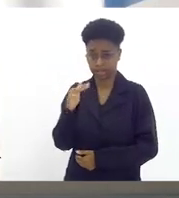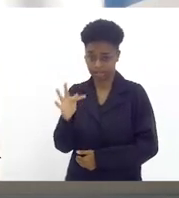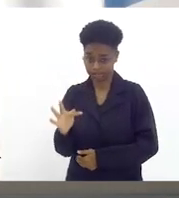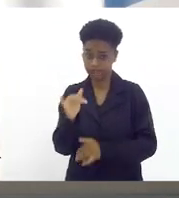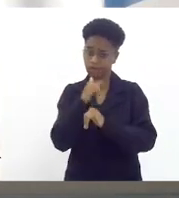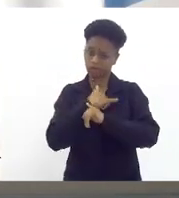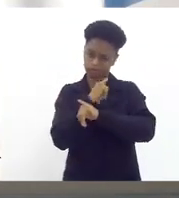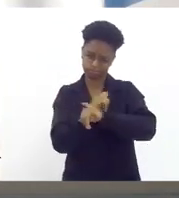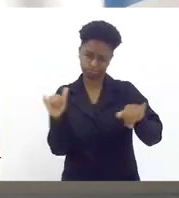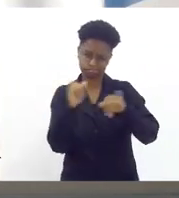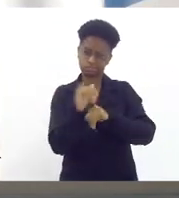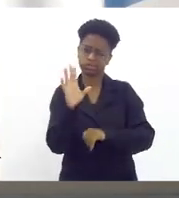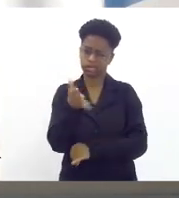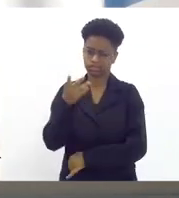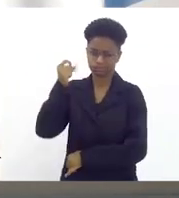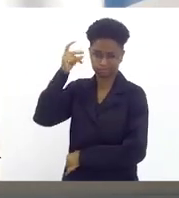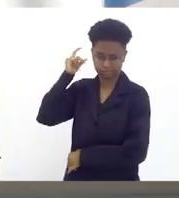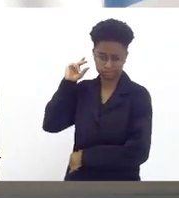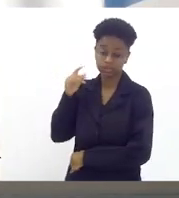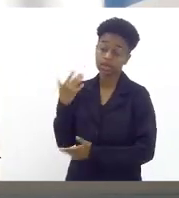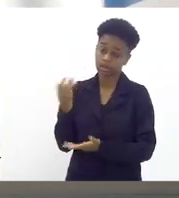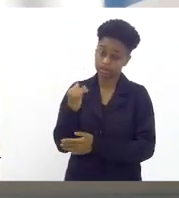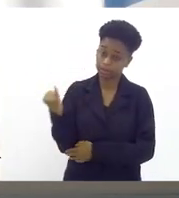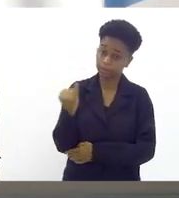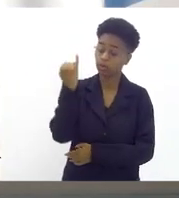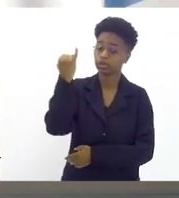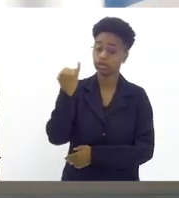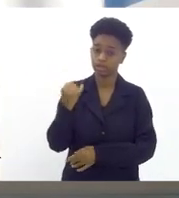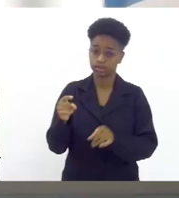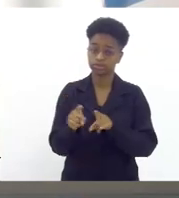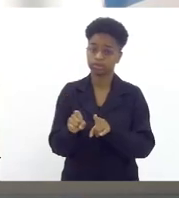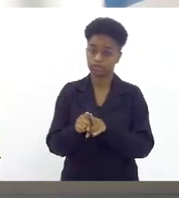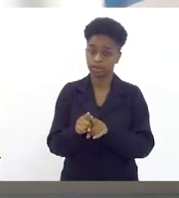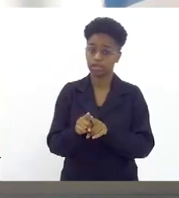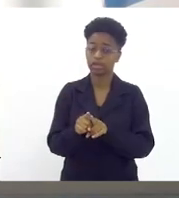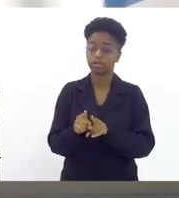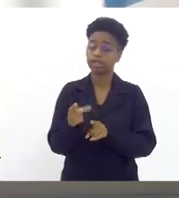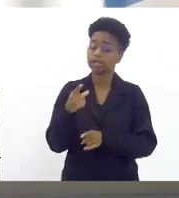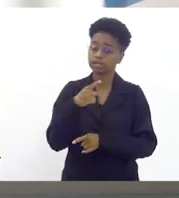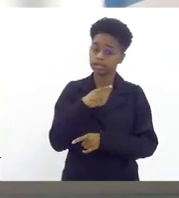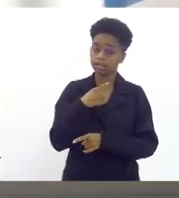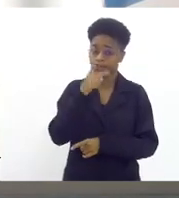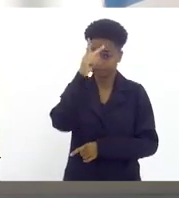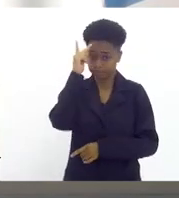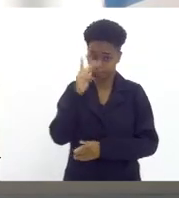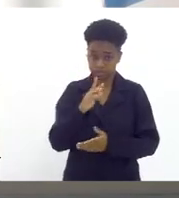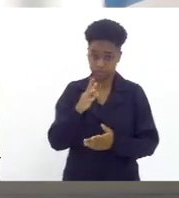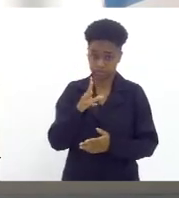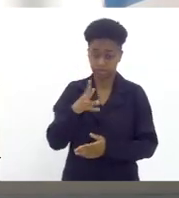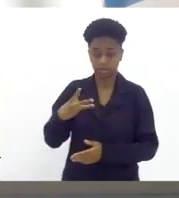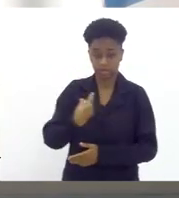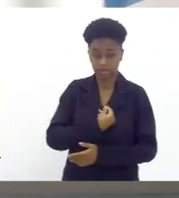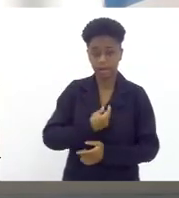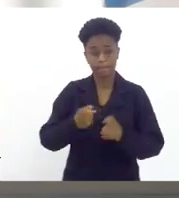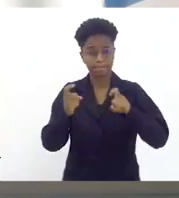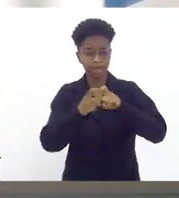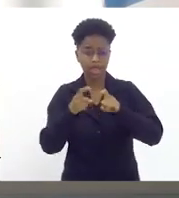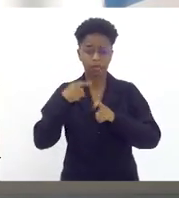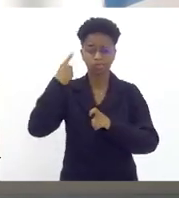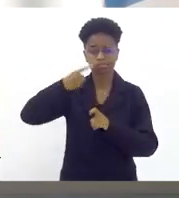né, Diana? É muito importante nós termos, enfim, pessoas transexuais, travestis médicas,